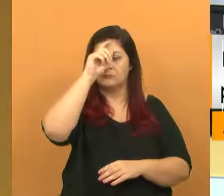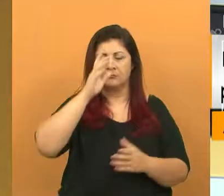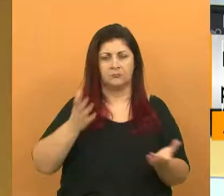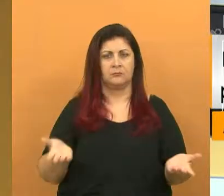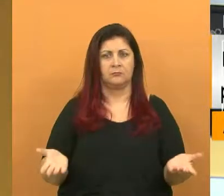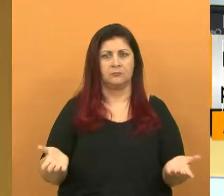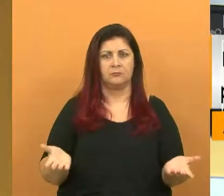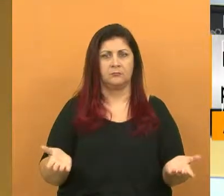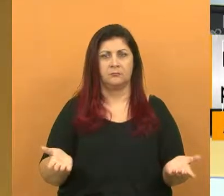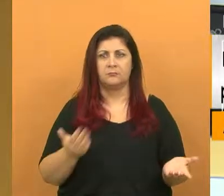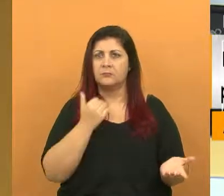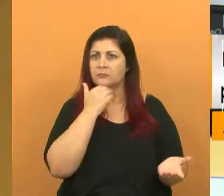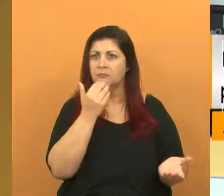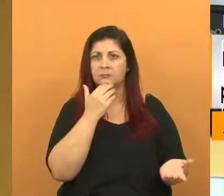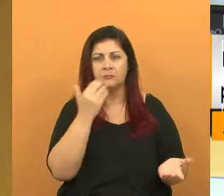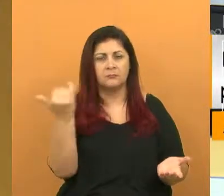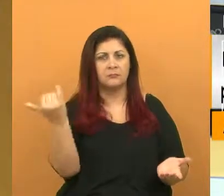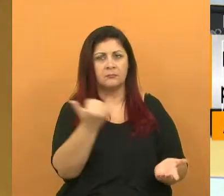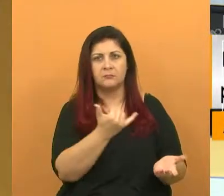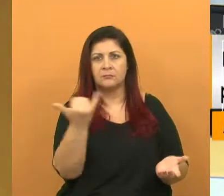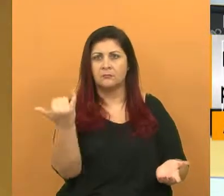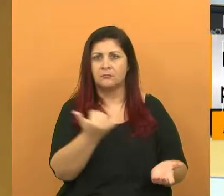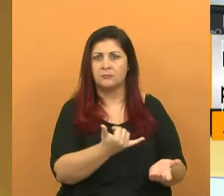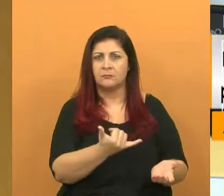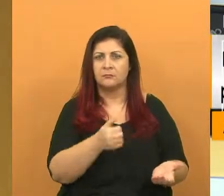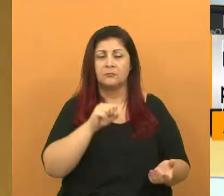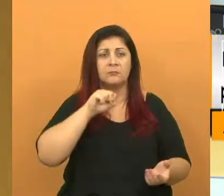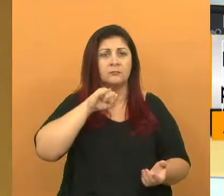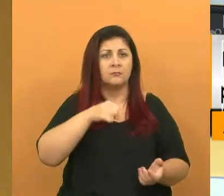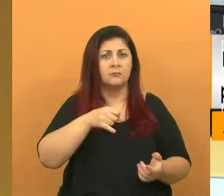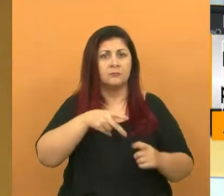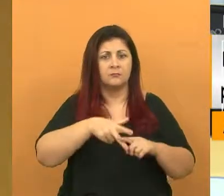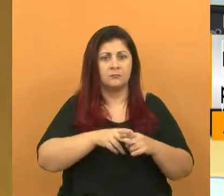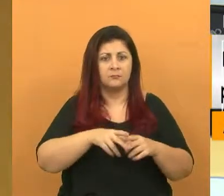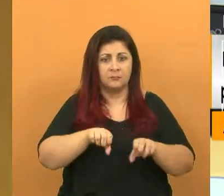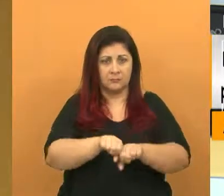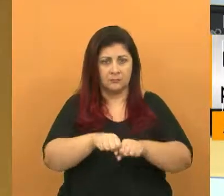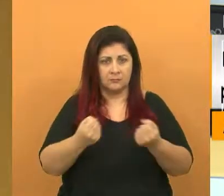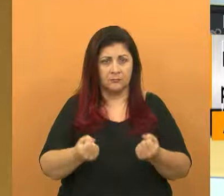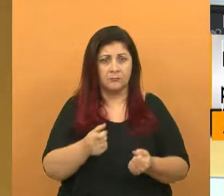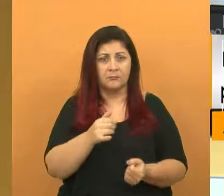Calma aí. Se essa máquina está quebrada, por que não ligaram para todos os postos médicos?